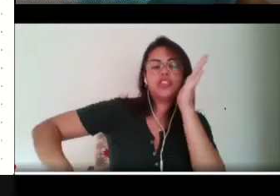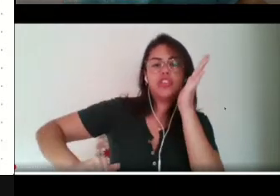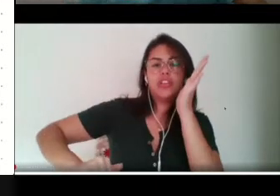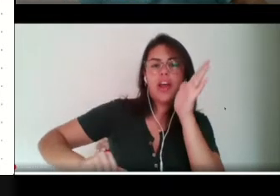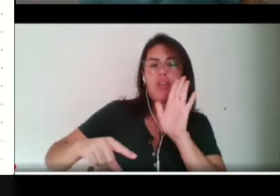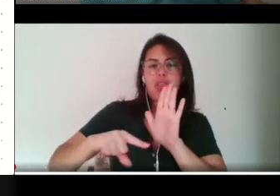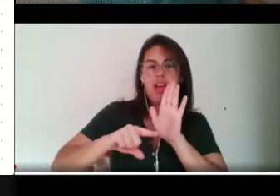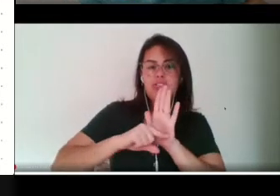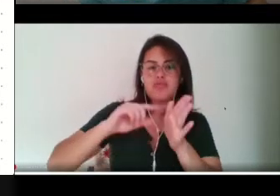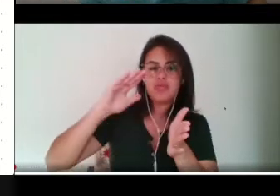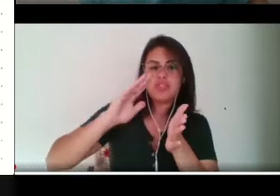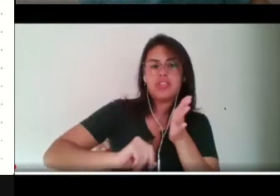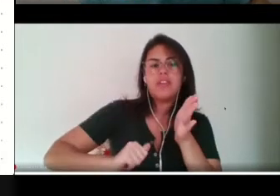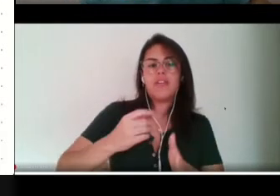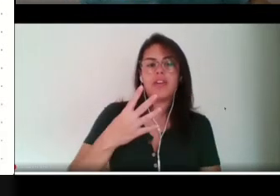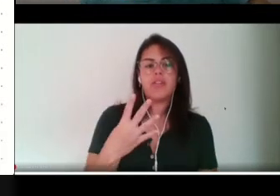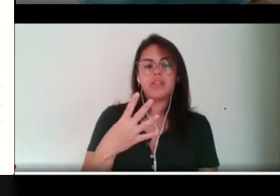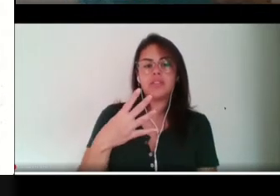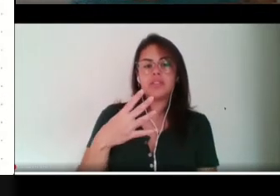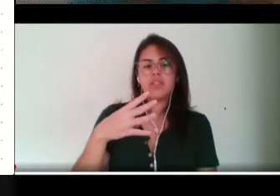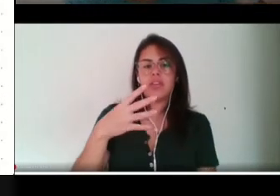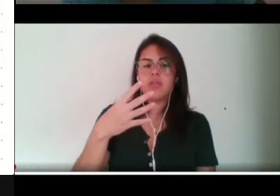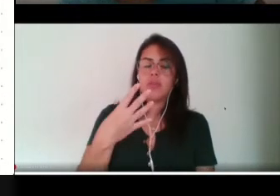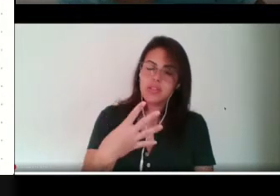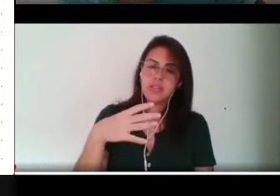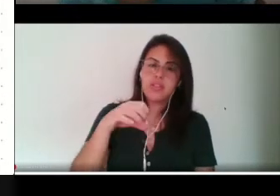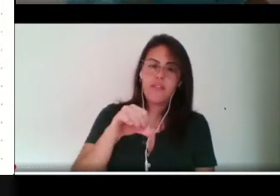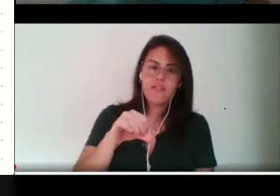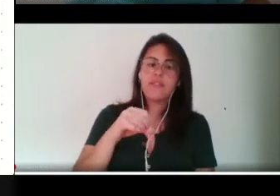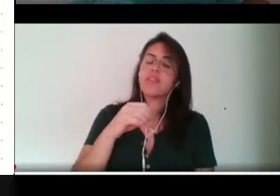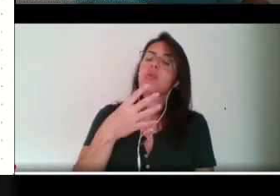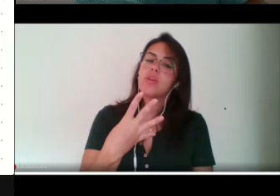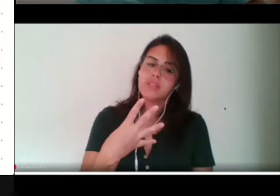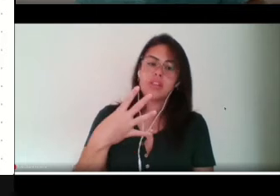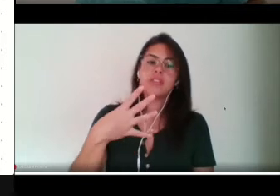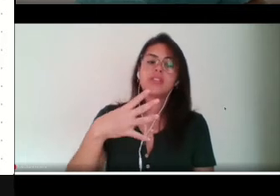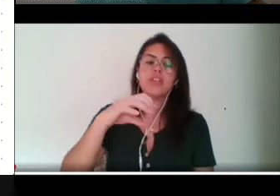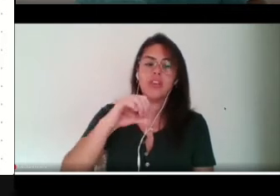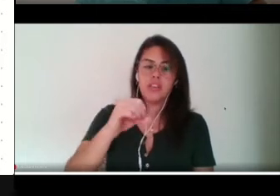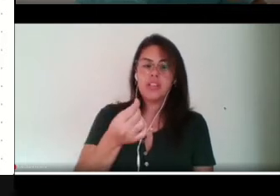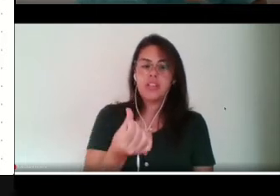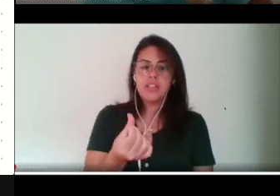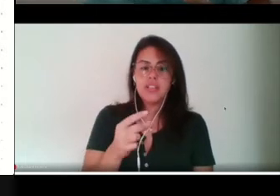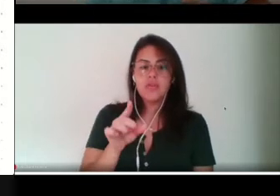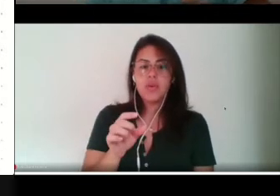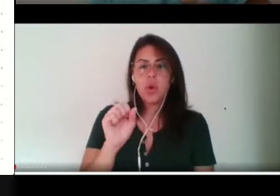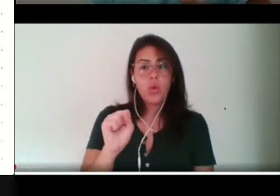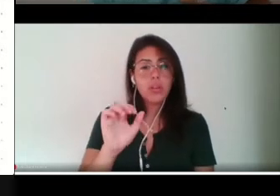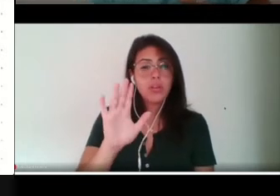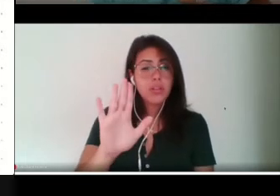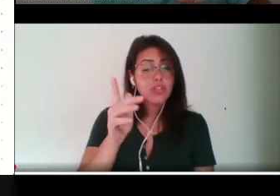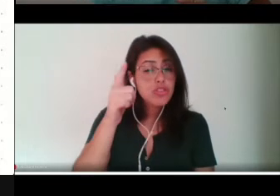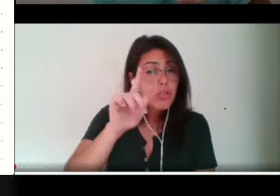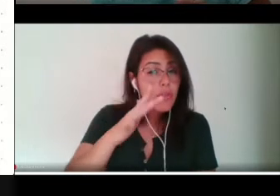496,8. Seria o módulo desse vetor. De novo, eu posso ter errado contas.